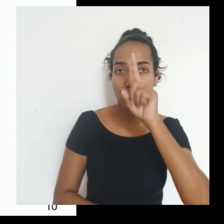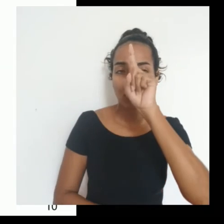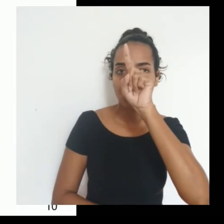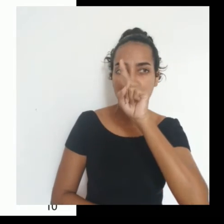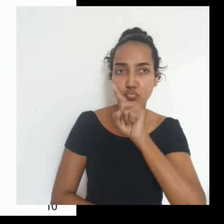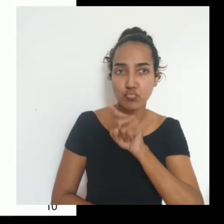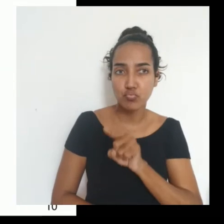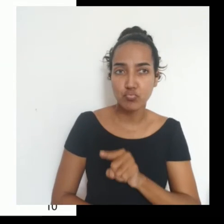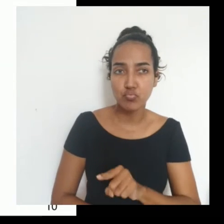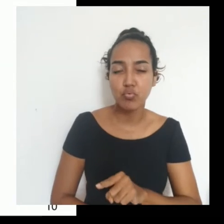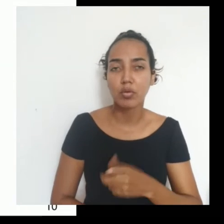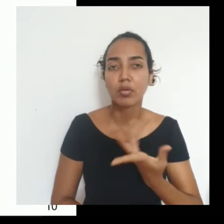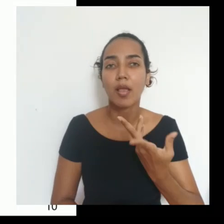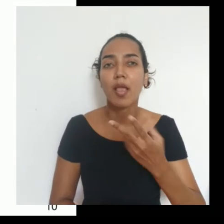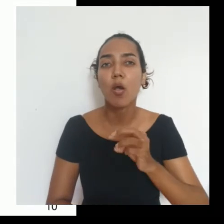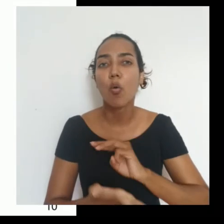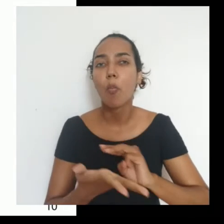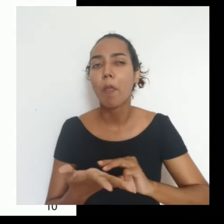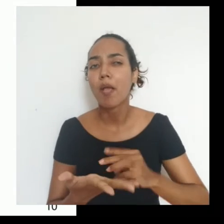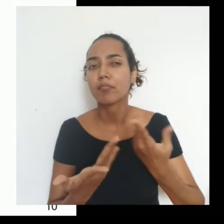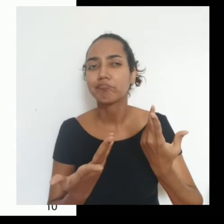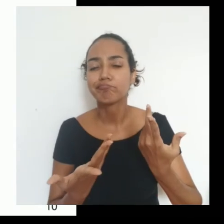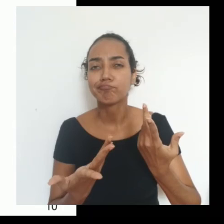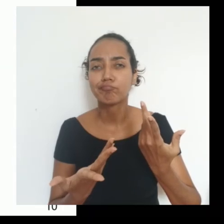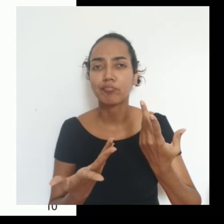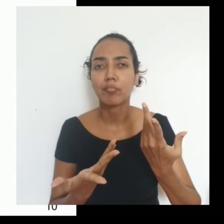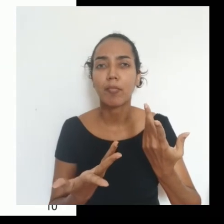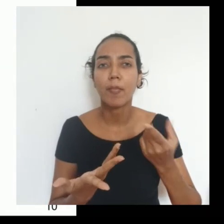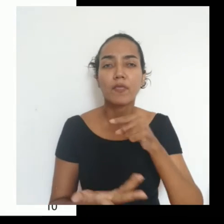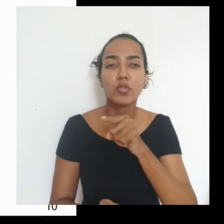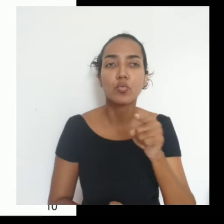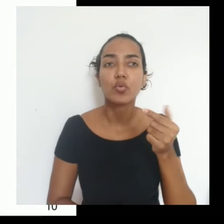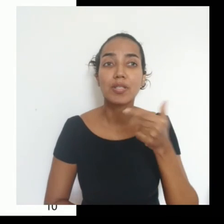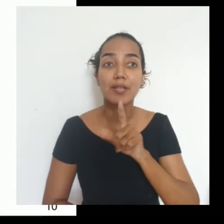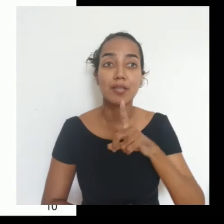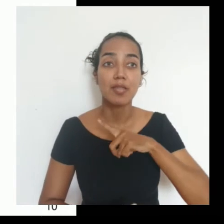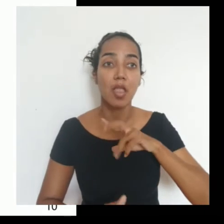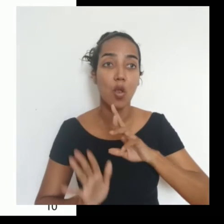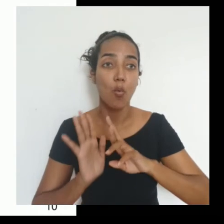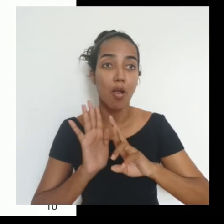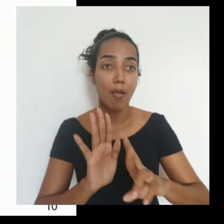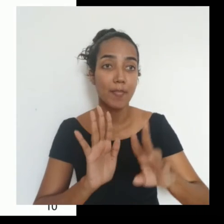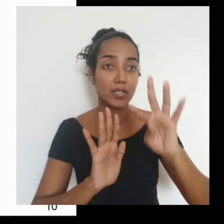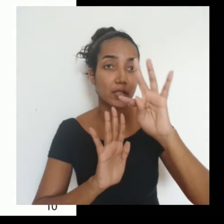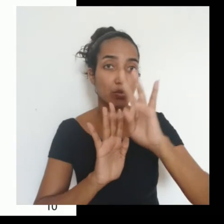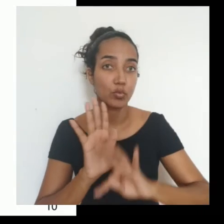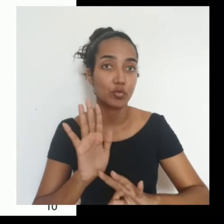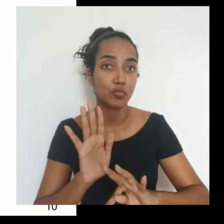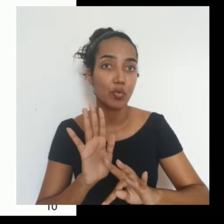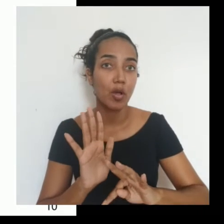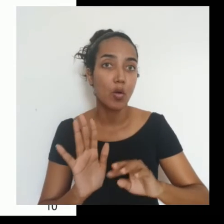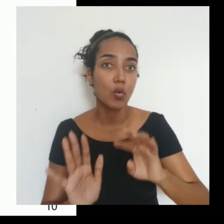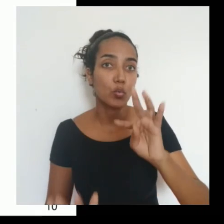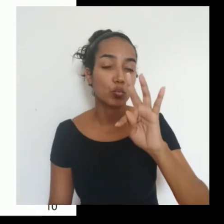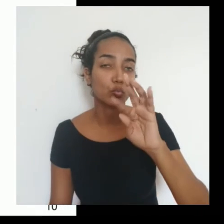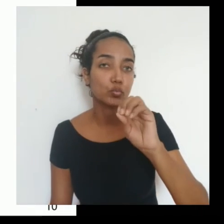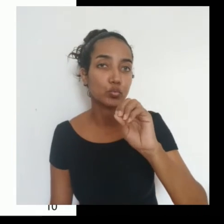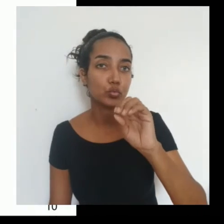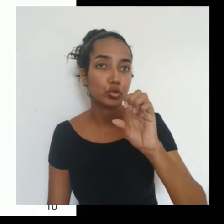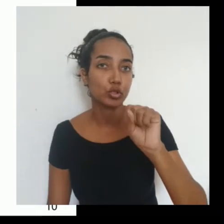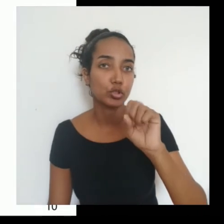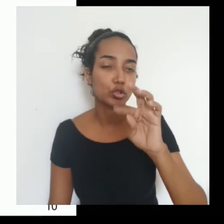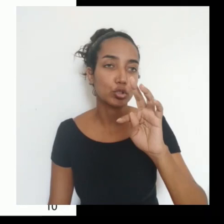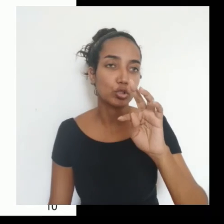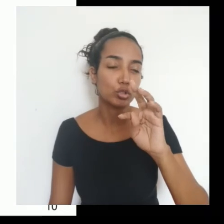você retornar uma representação textual de um determinado objeto. O método toString não imprime nada, o método toString